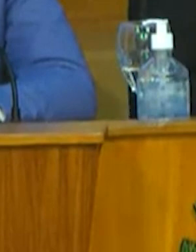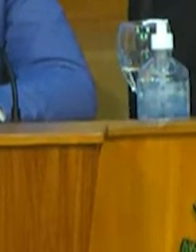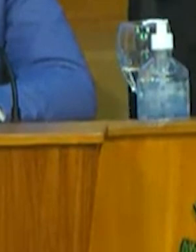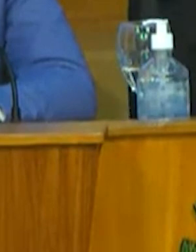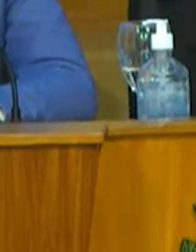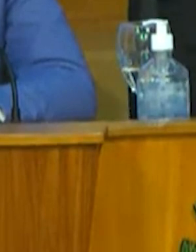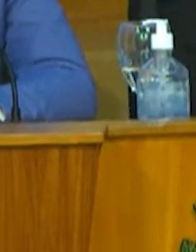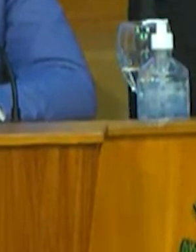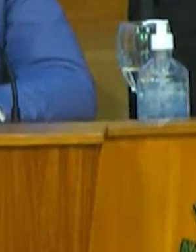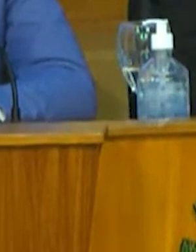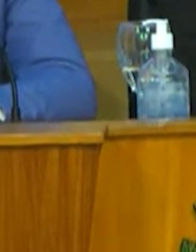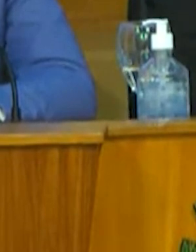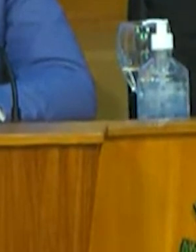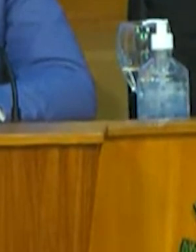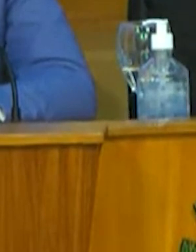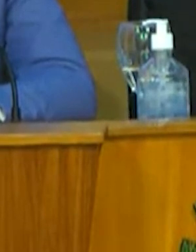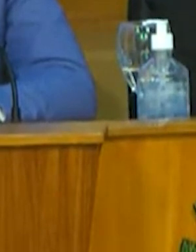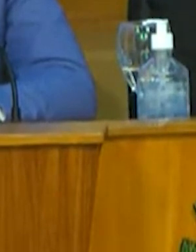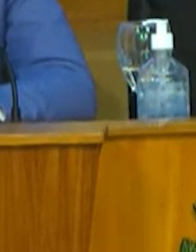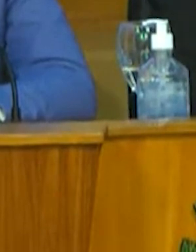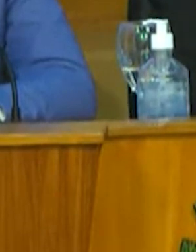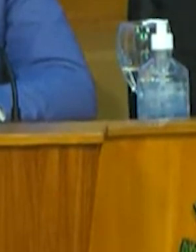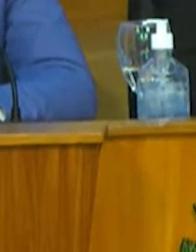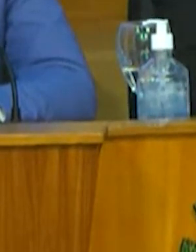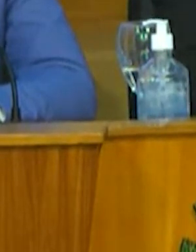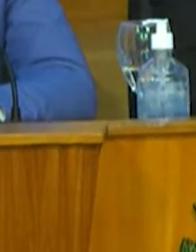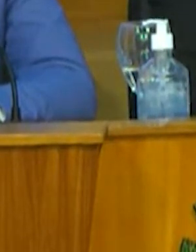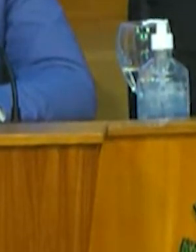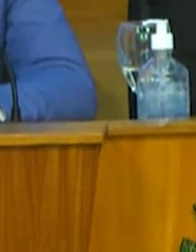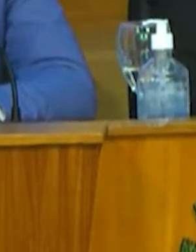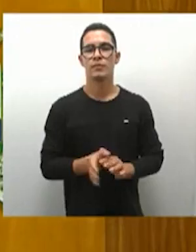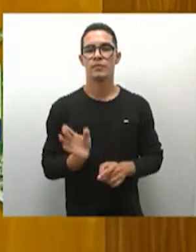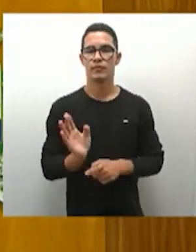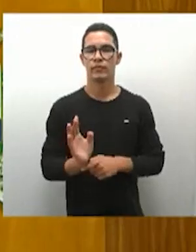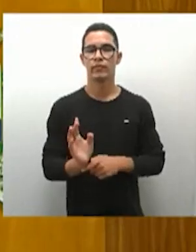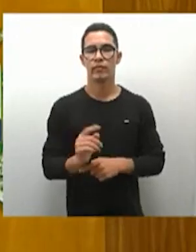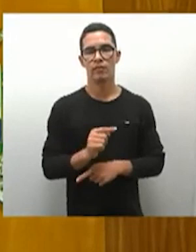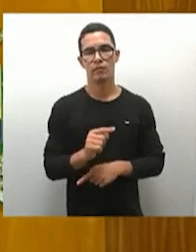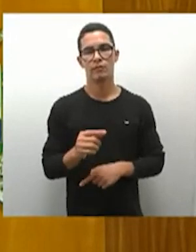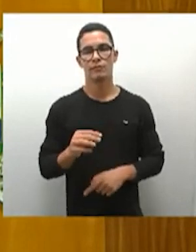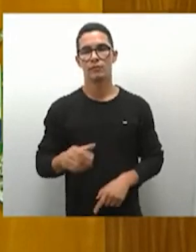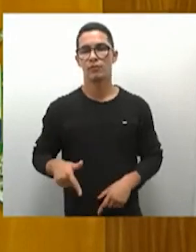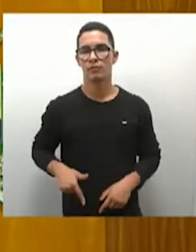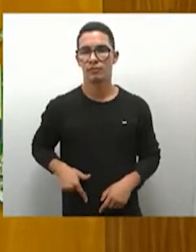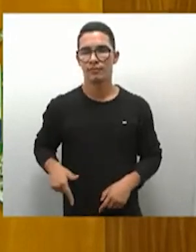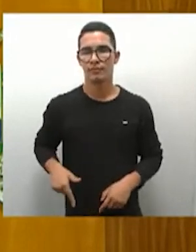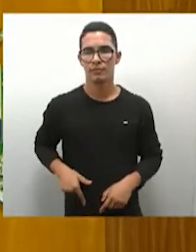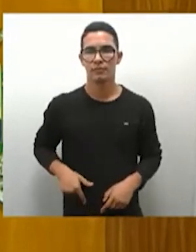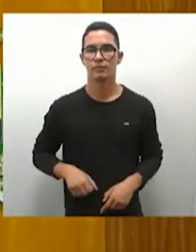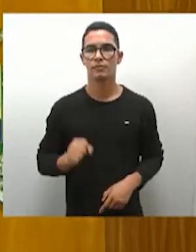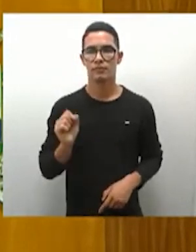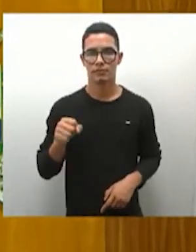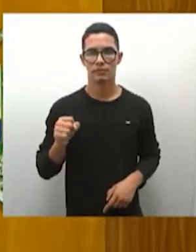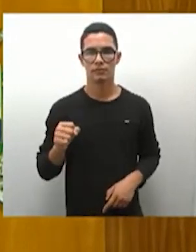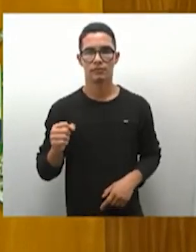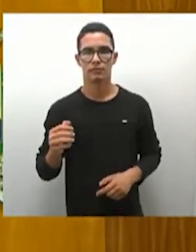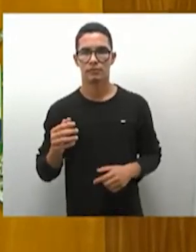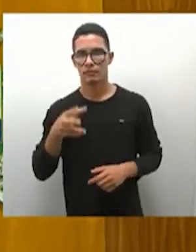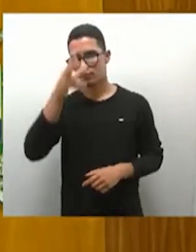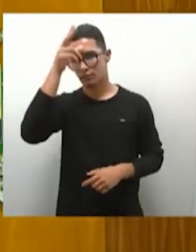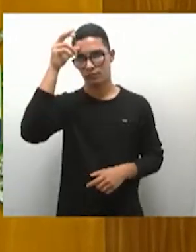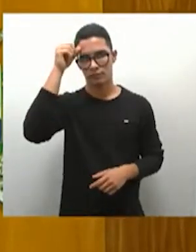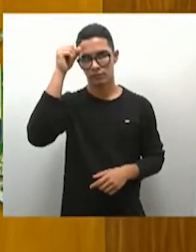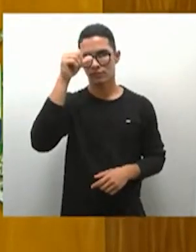implementação do concurso se Deus quiser em breve teremos o concurso para guarda municipal outro tópico debatido foi o fechamento da